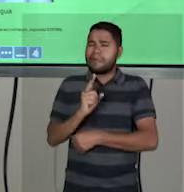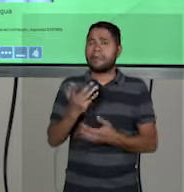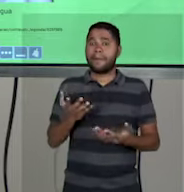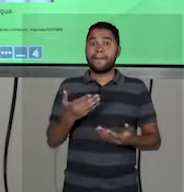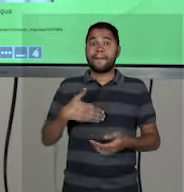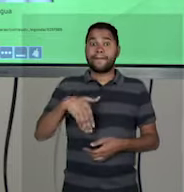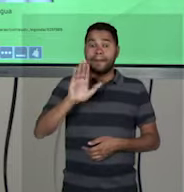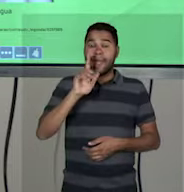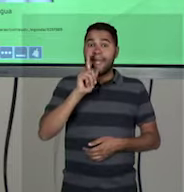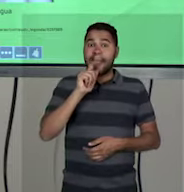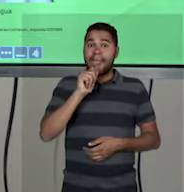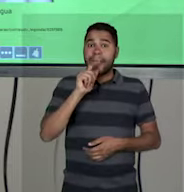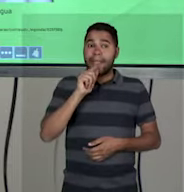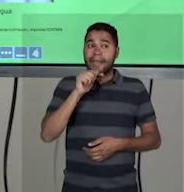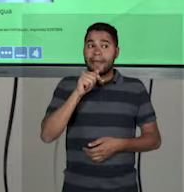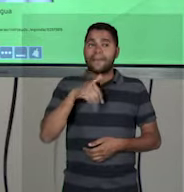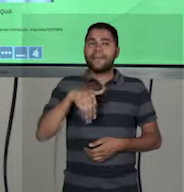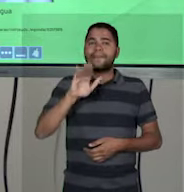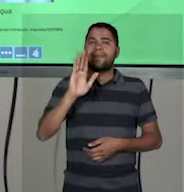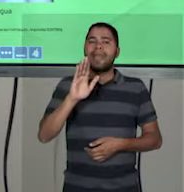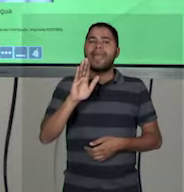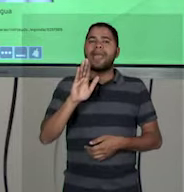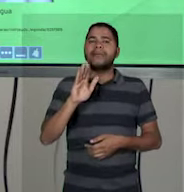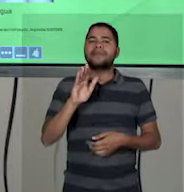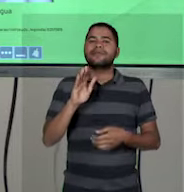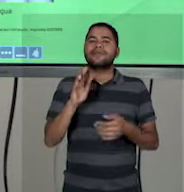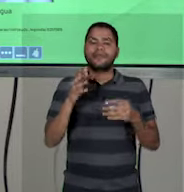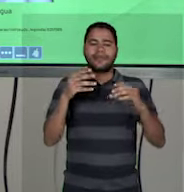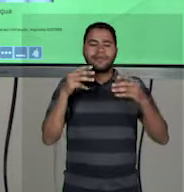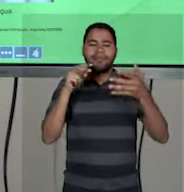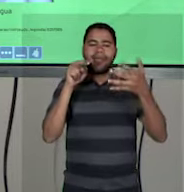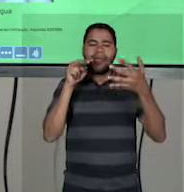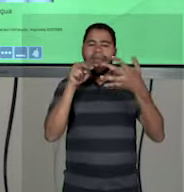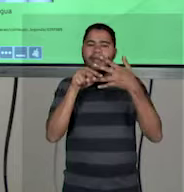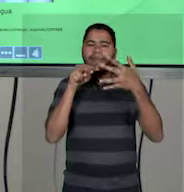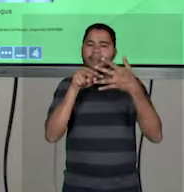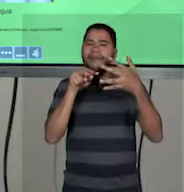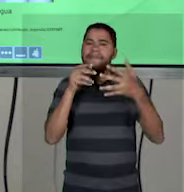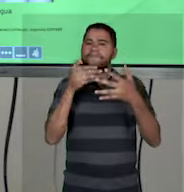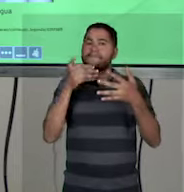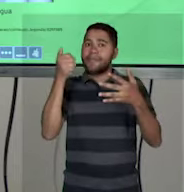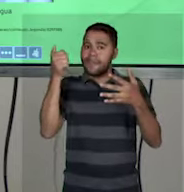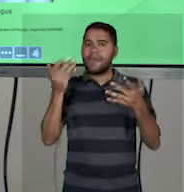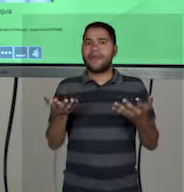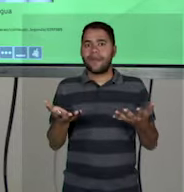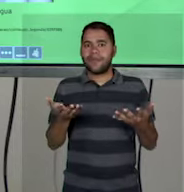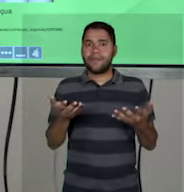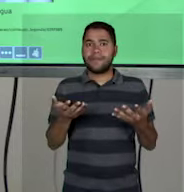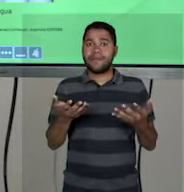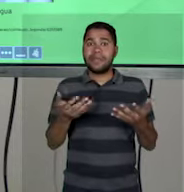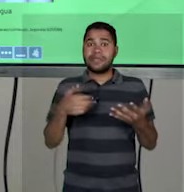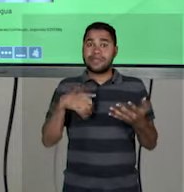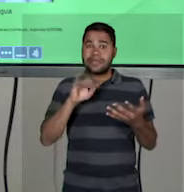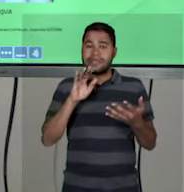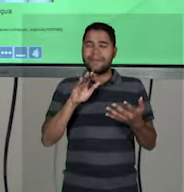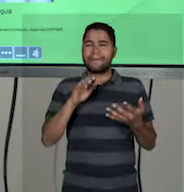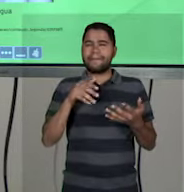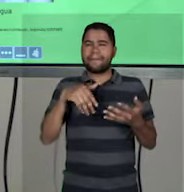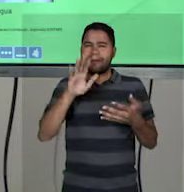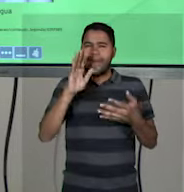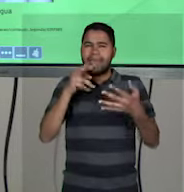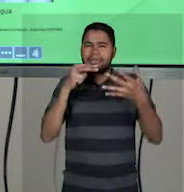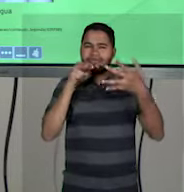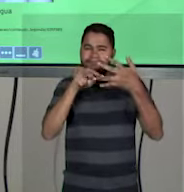mais água a gente bebe, mais clarinha fica a nossa urina. Isso é ótimo. Quanto mais clara tiver a urina, melhor é para o